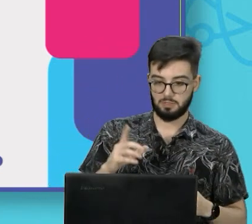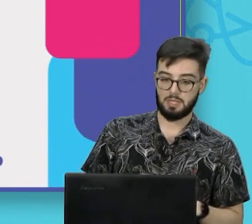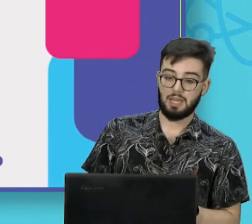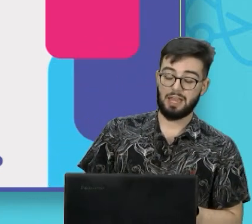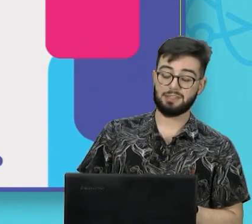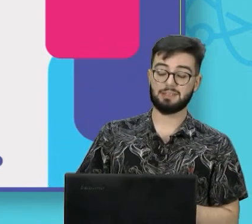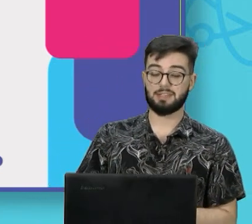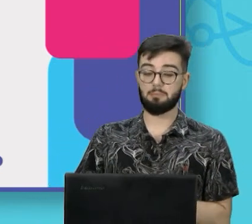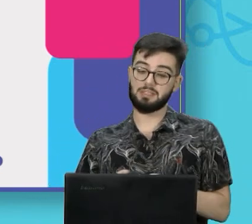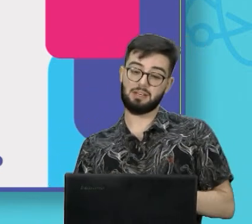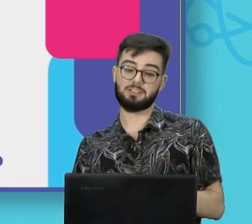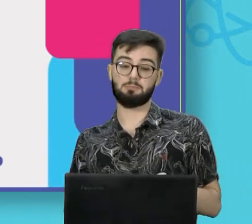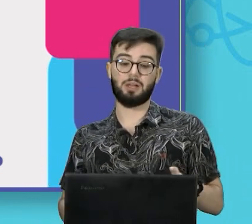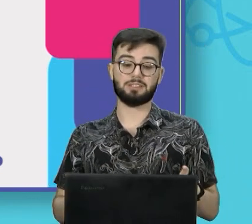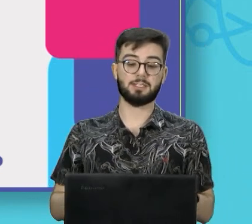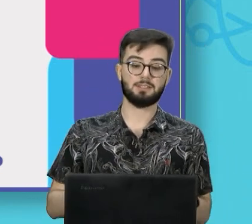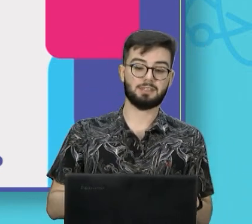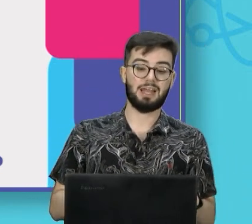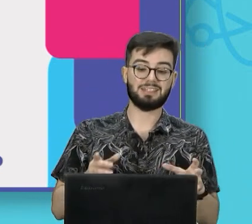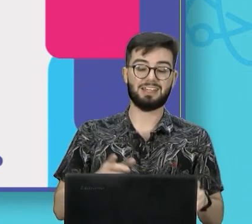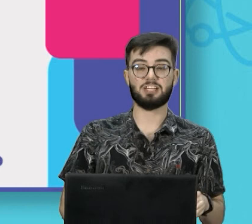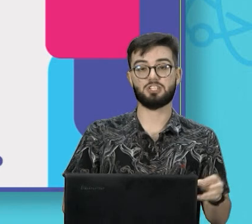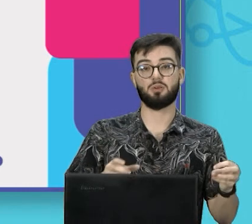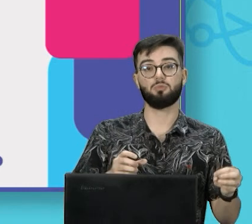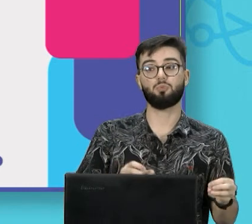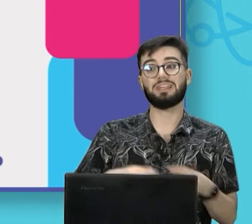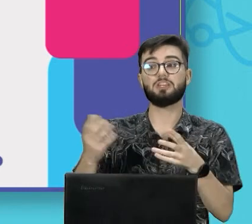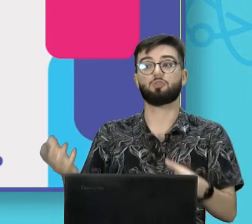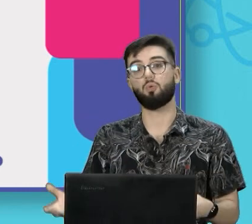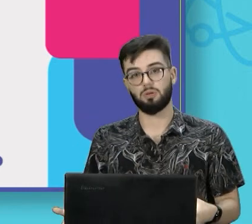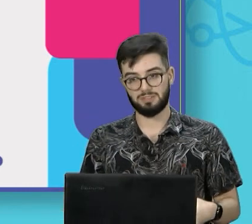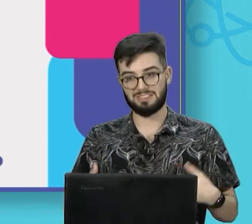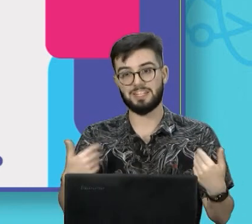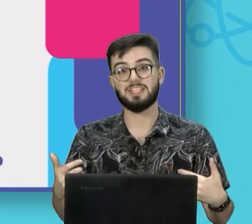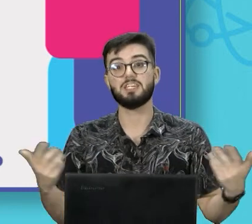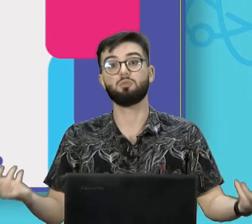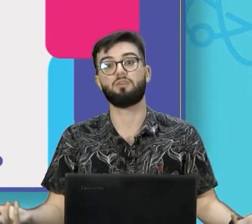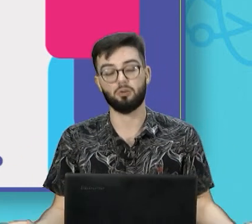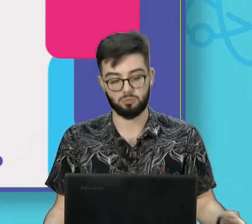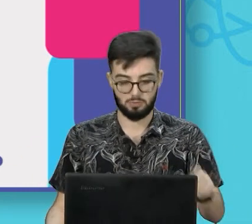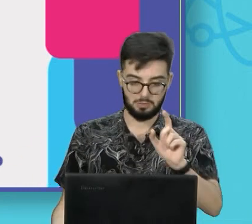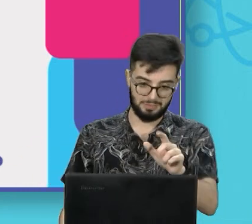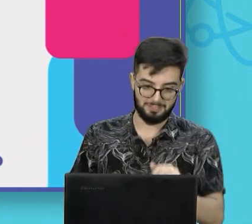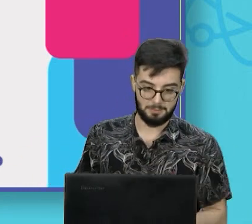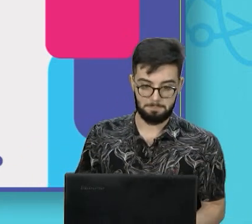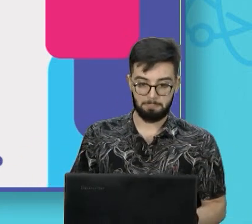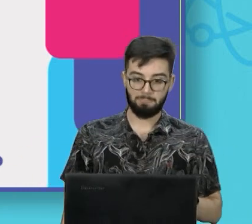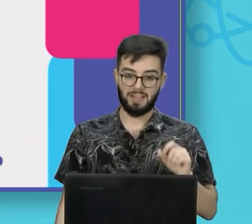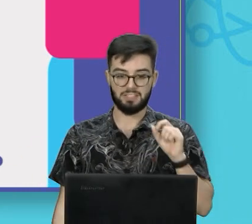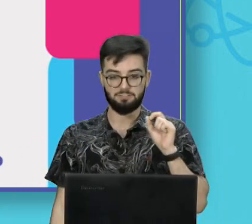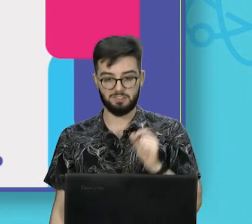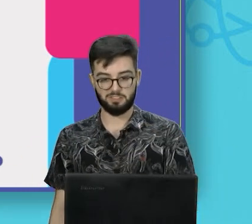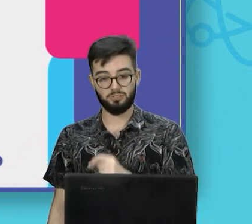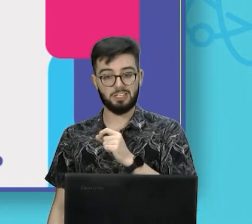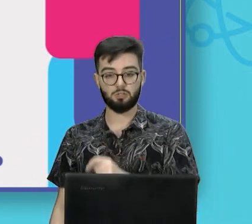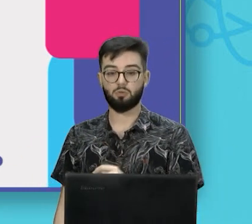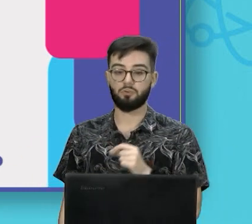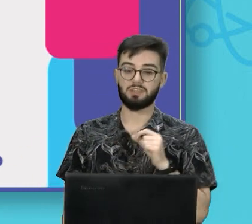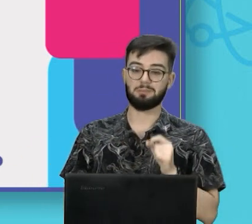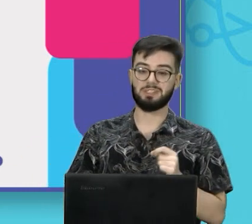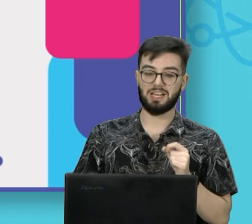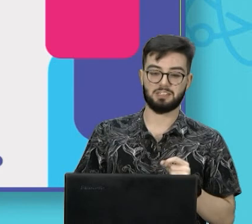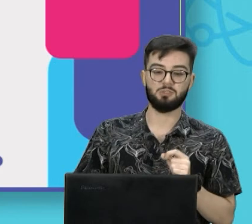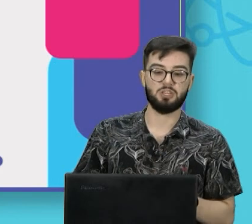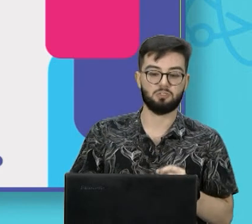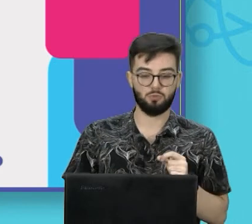2009 essa aqui é bem interessante porque ela tá trata da questão no eleitor da Cidadania do voto assim a definição